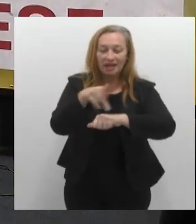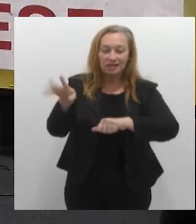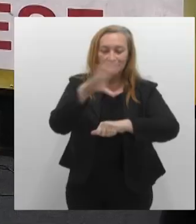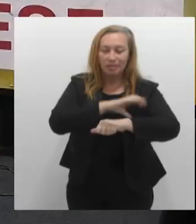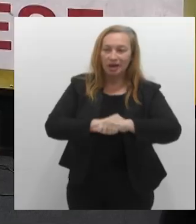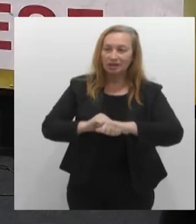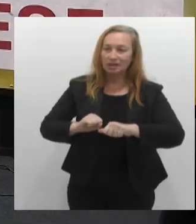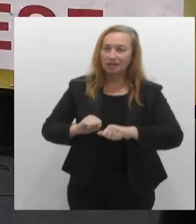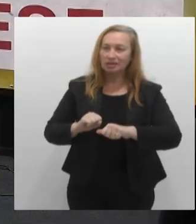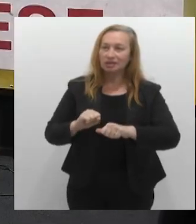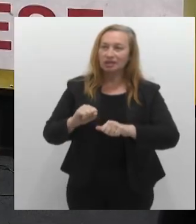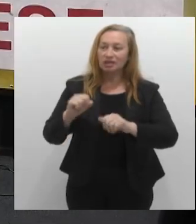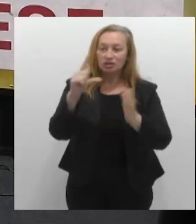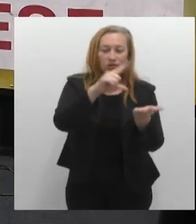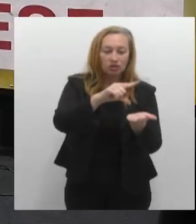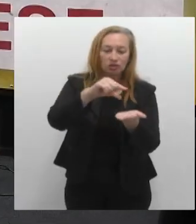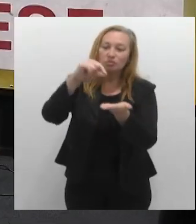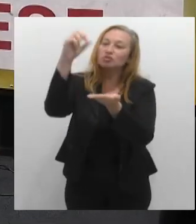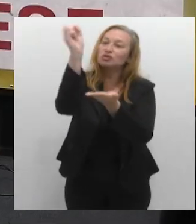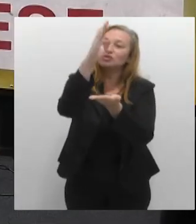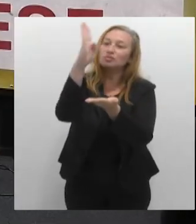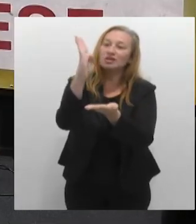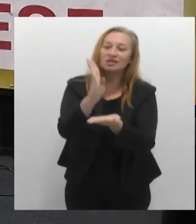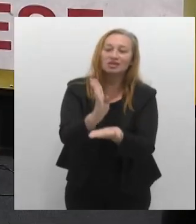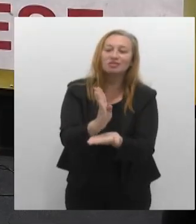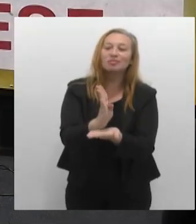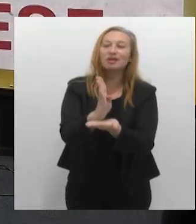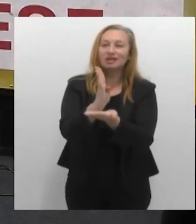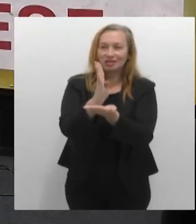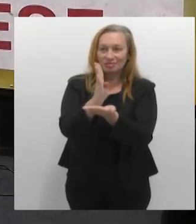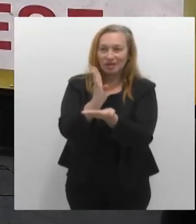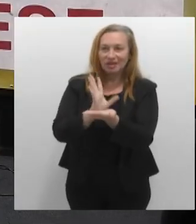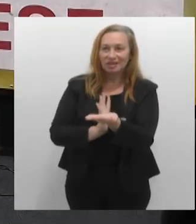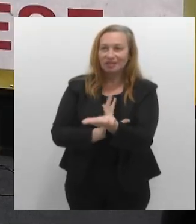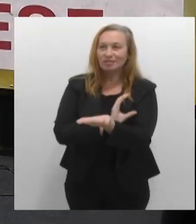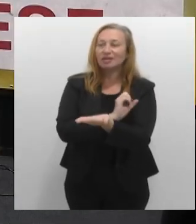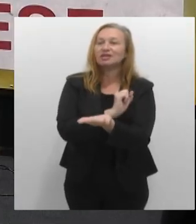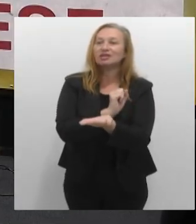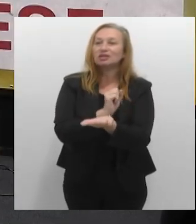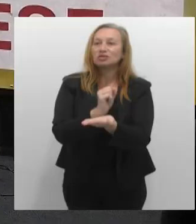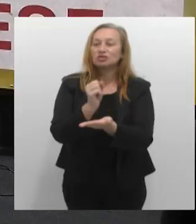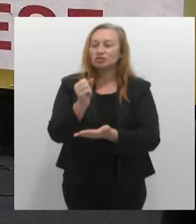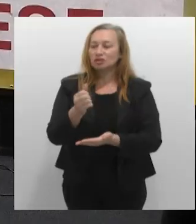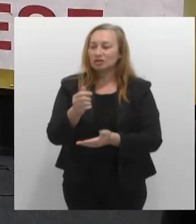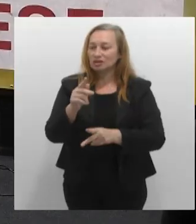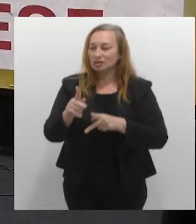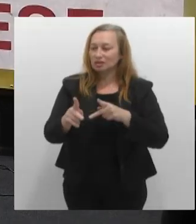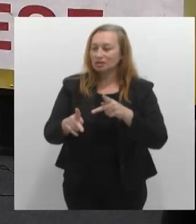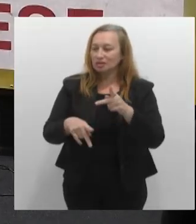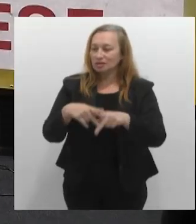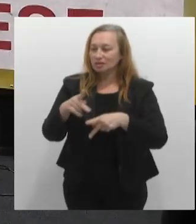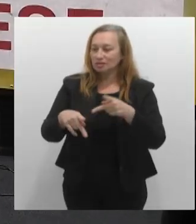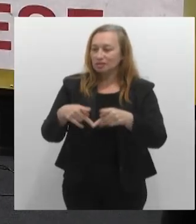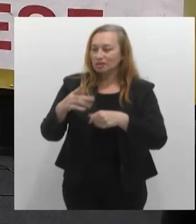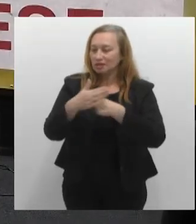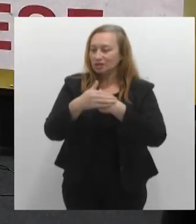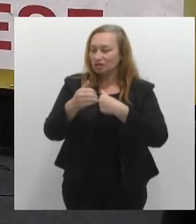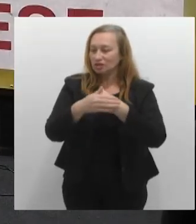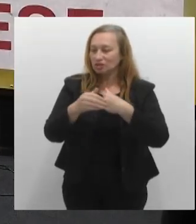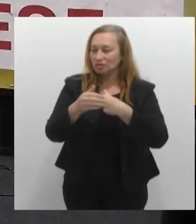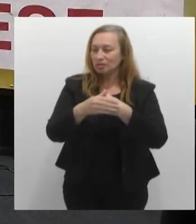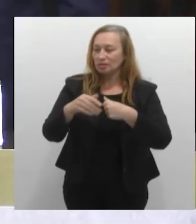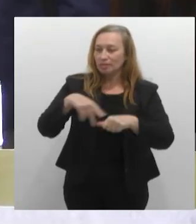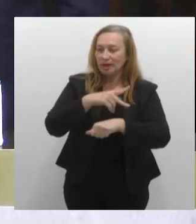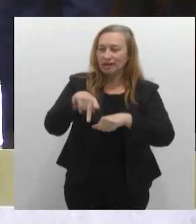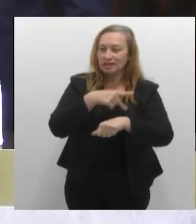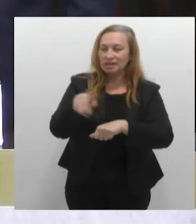terra adorada, entre outras mil és o Brasil, a pátria amada, dos filhos desse sol és mãe